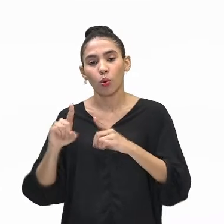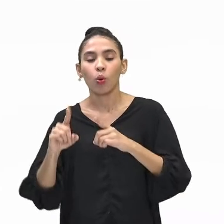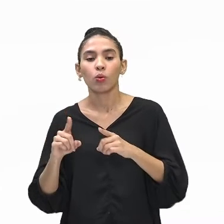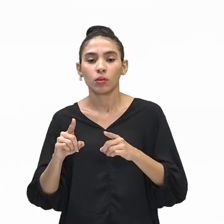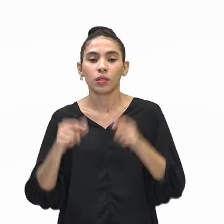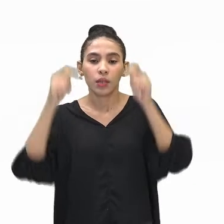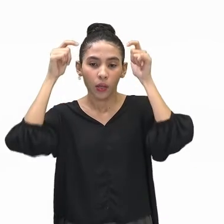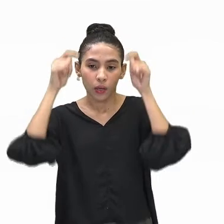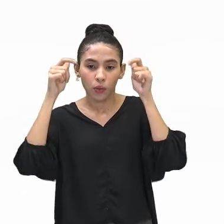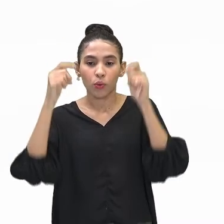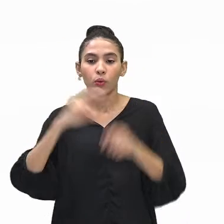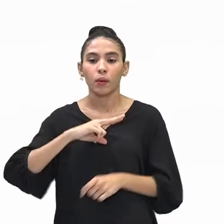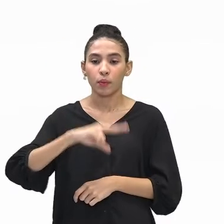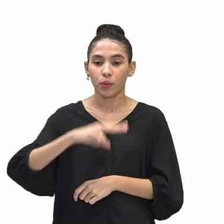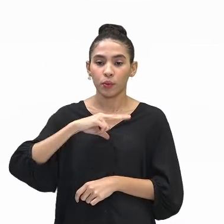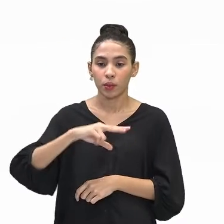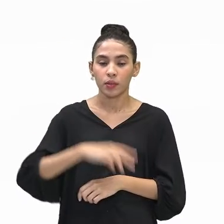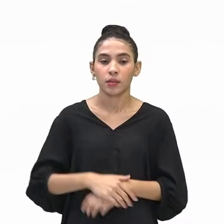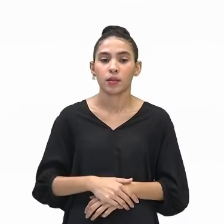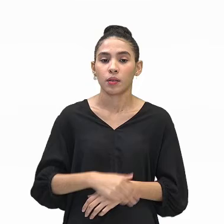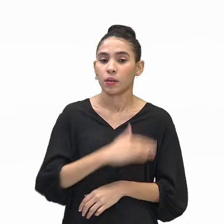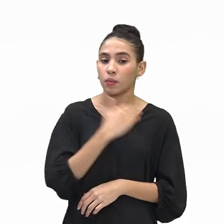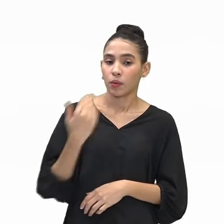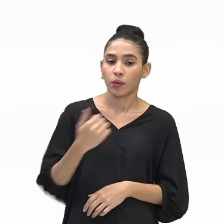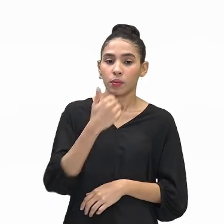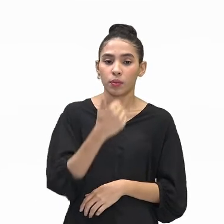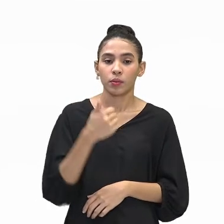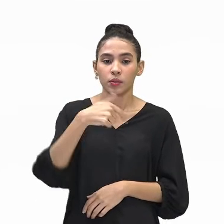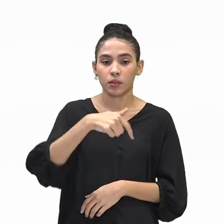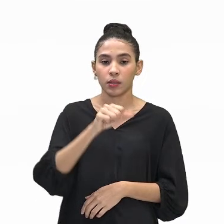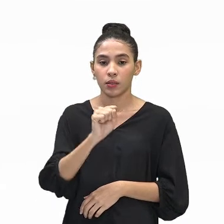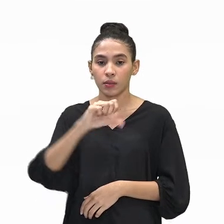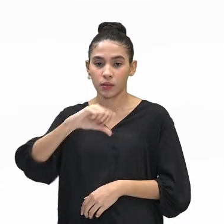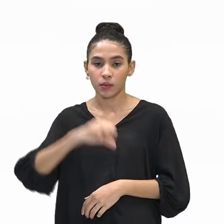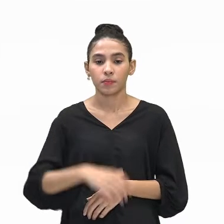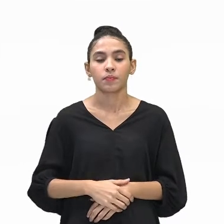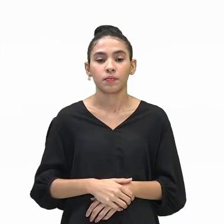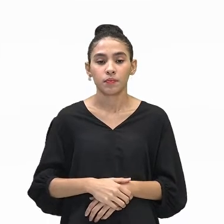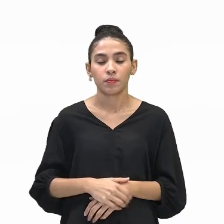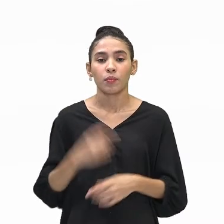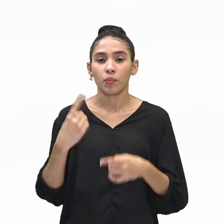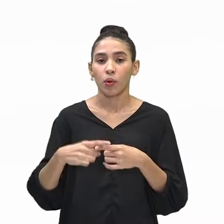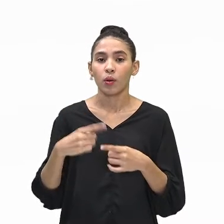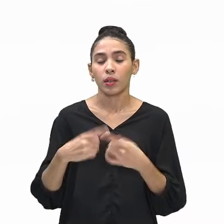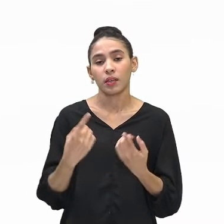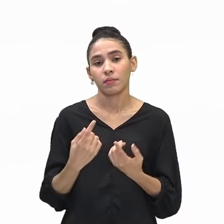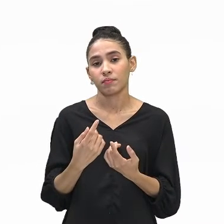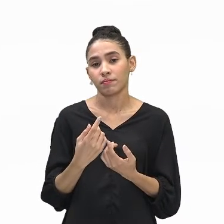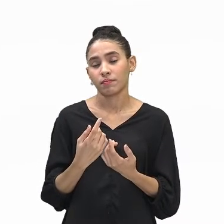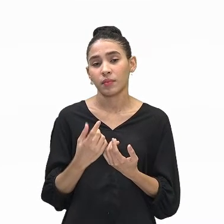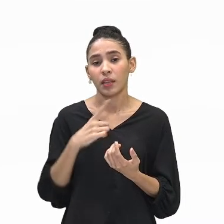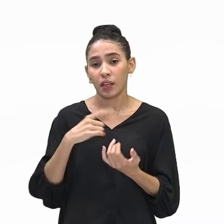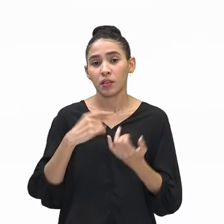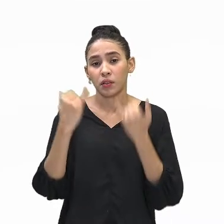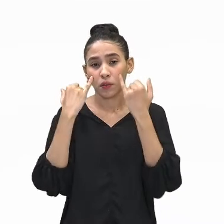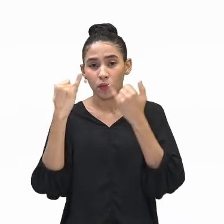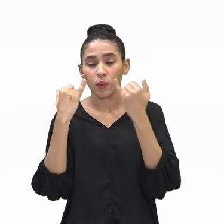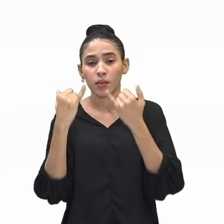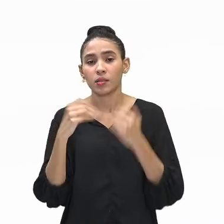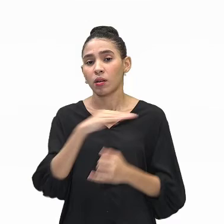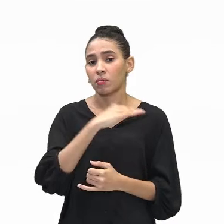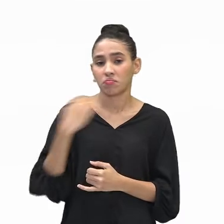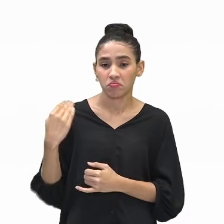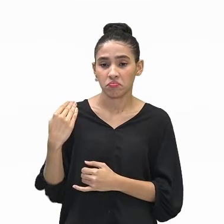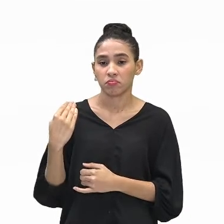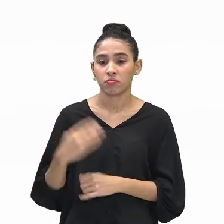imposições de Portugal, faleceu em 1789, possivelmente dizem que foi um suicídio, justamente por causa